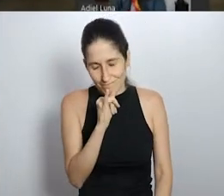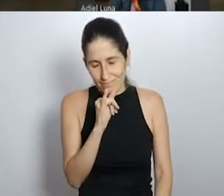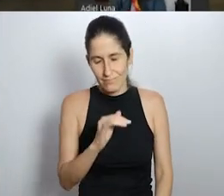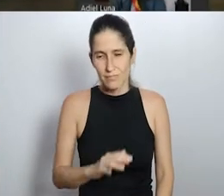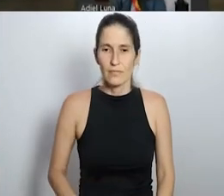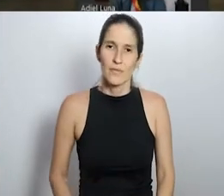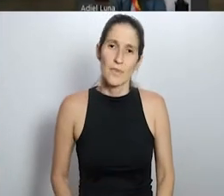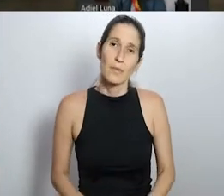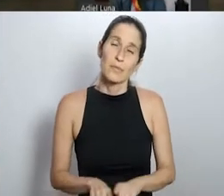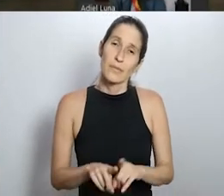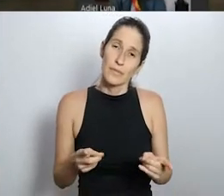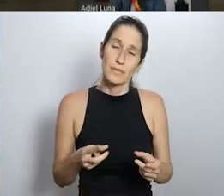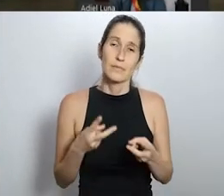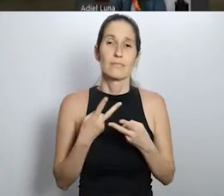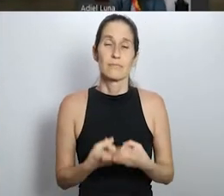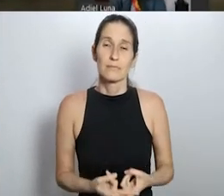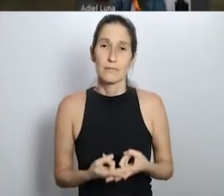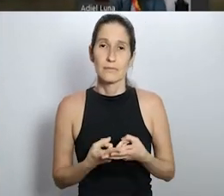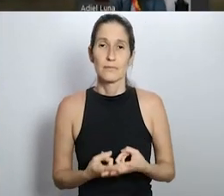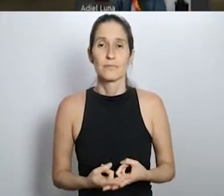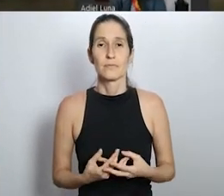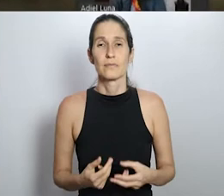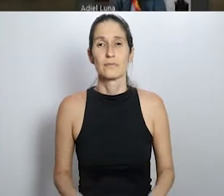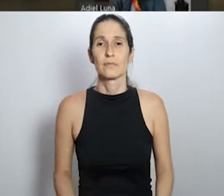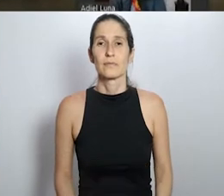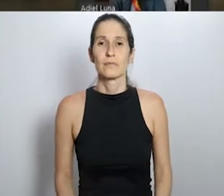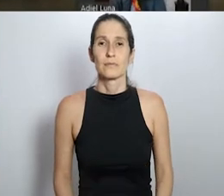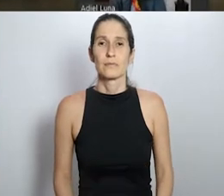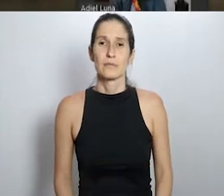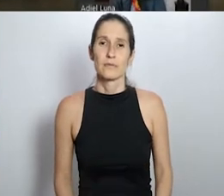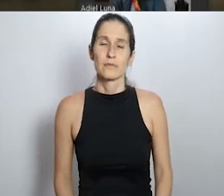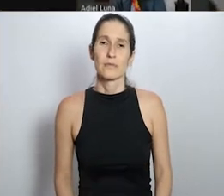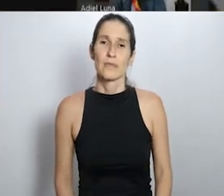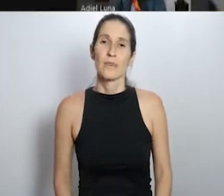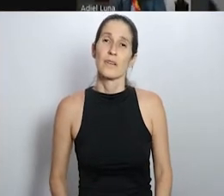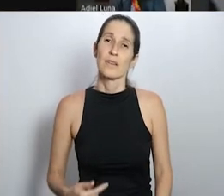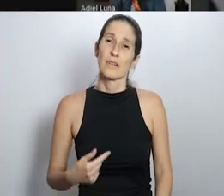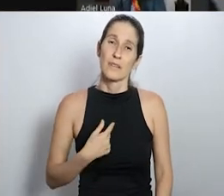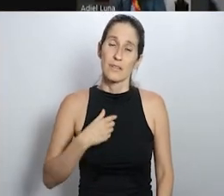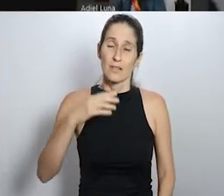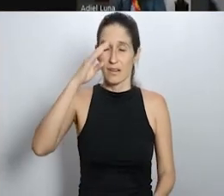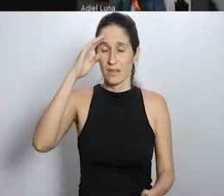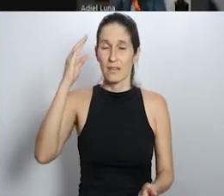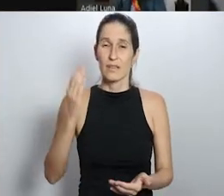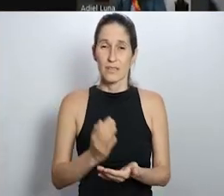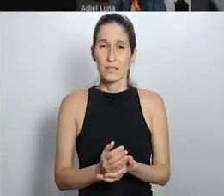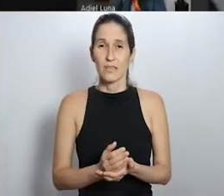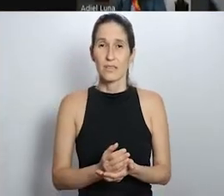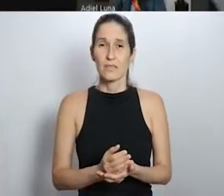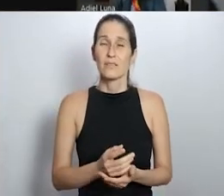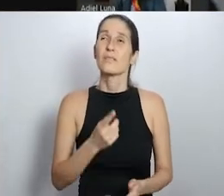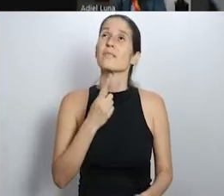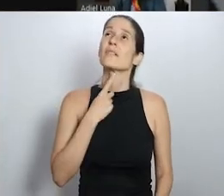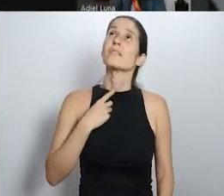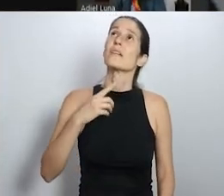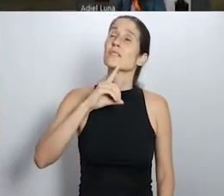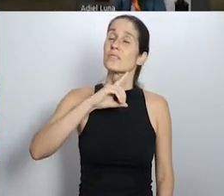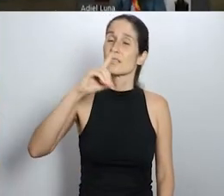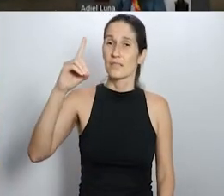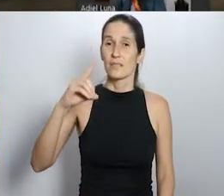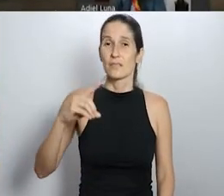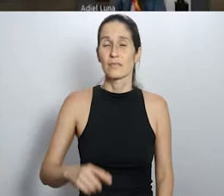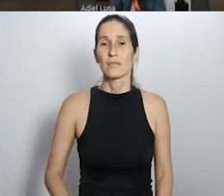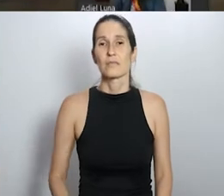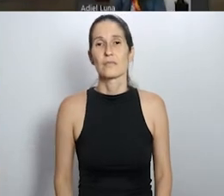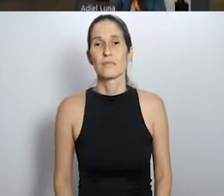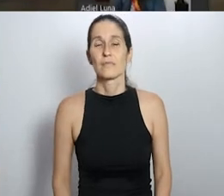no convívio, mas são coisas da vida, e como temos certeza que uma folha não cai